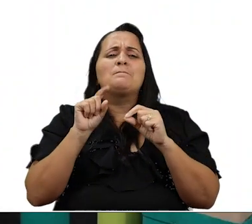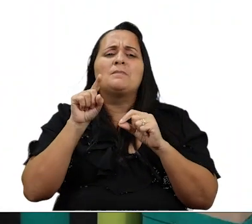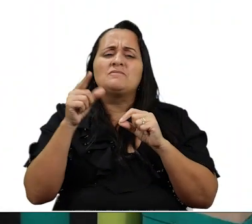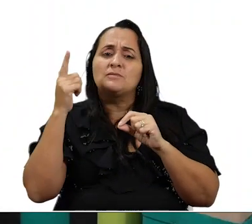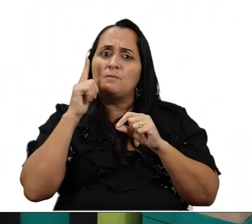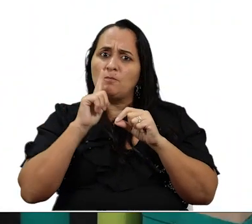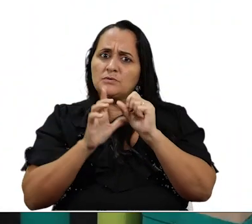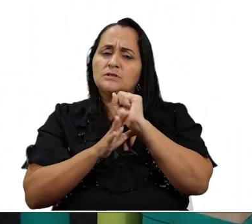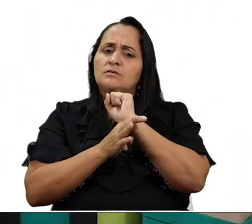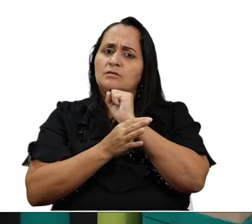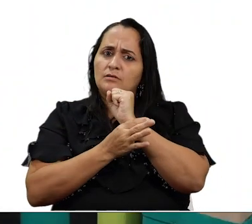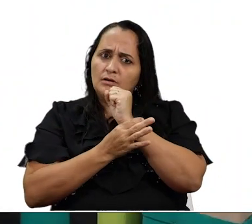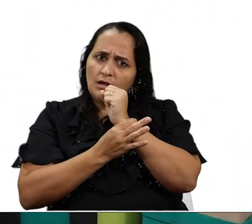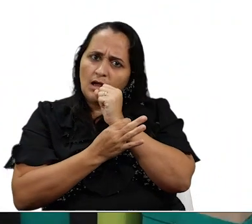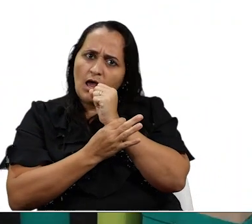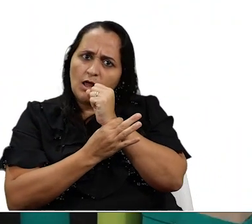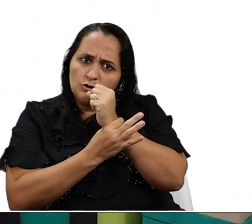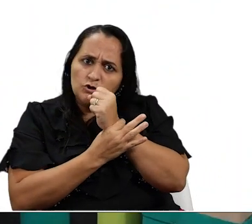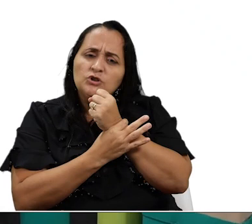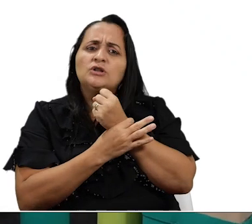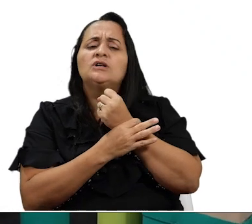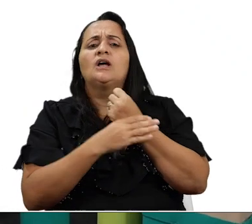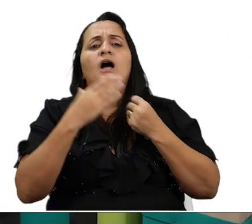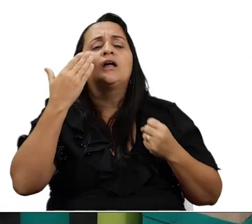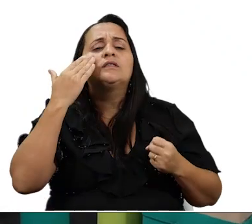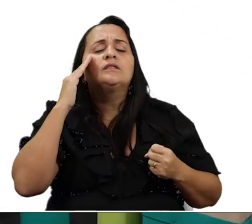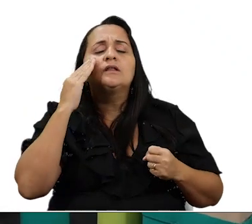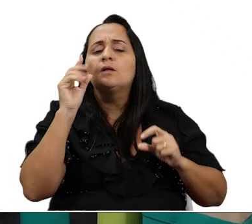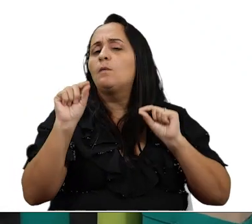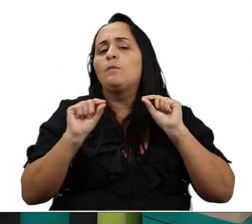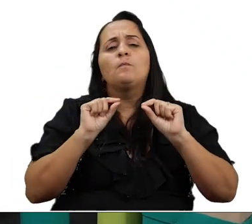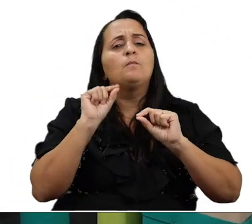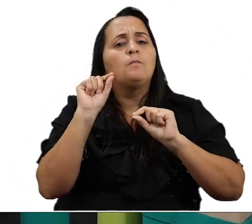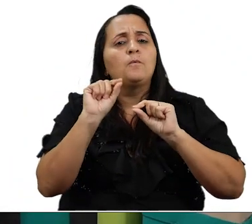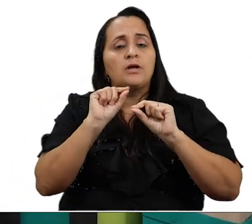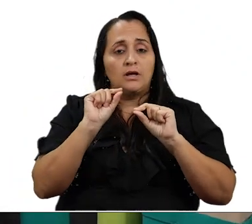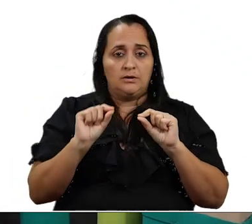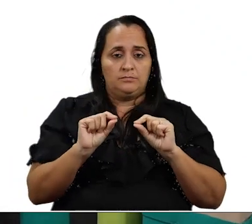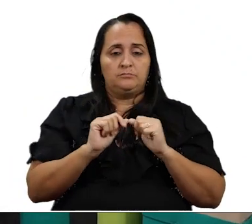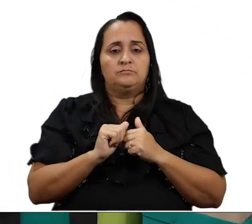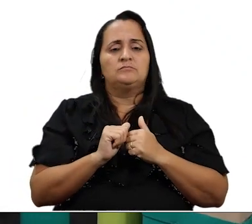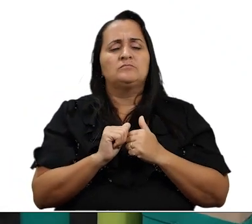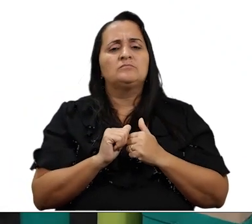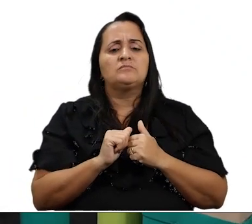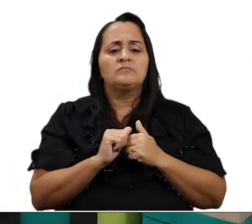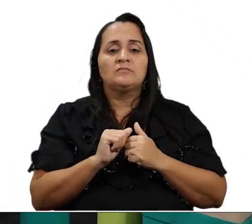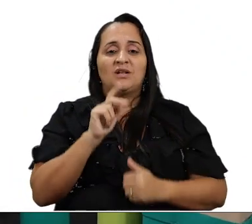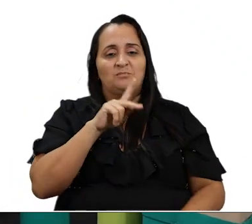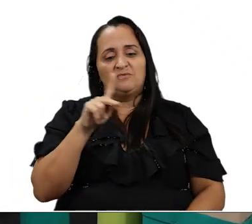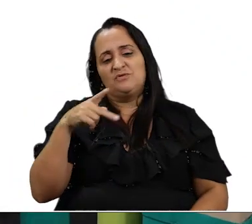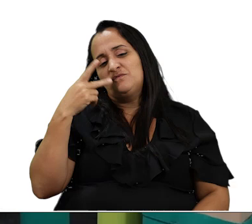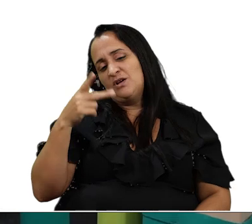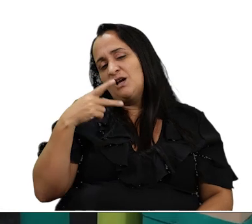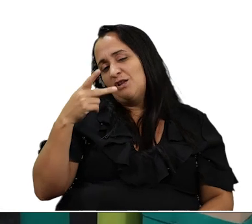texto todo, vamos garantir a compreensão desse primeiro parágrafo. E aí, o professor gosta de falar: